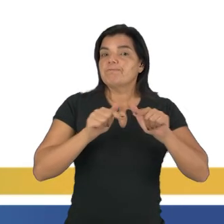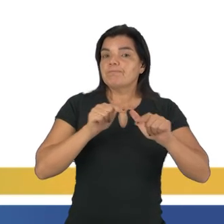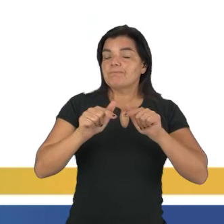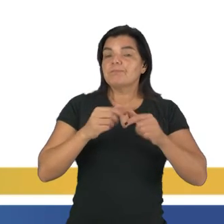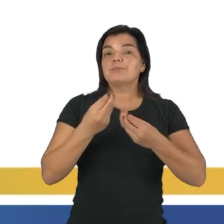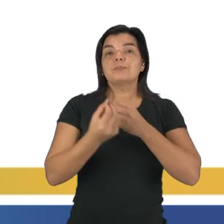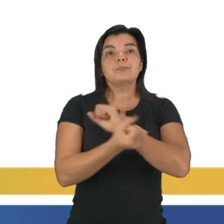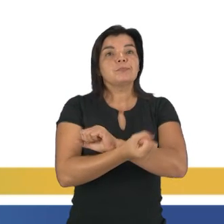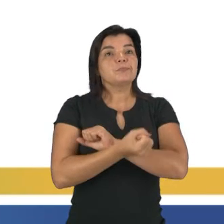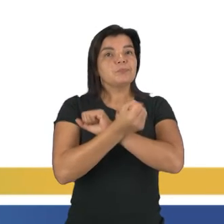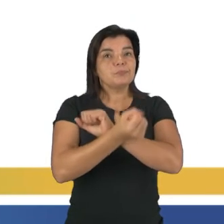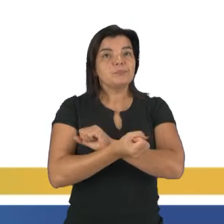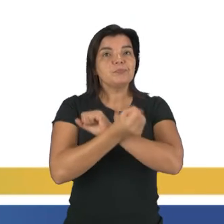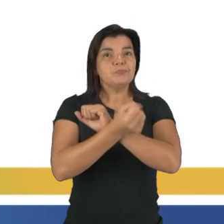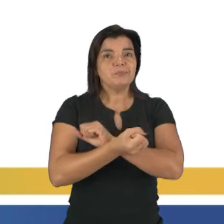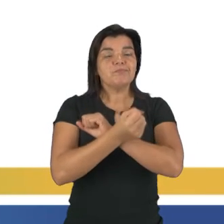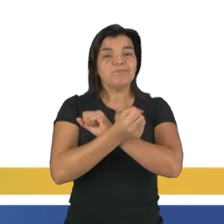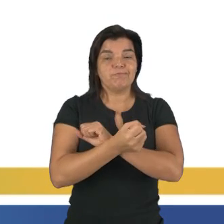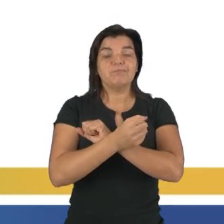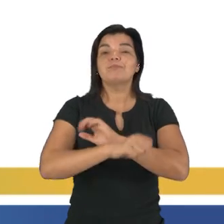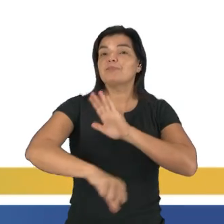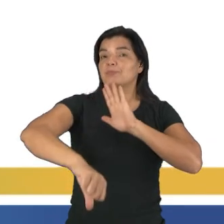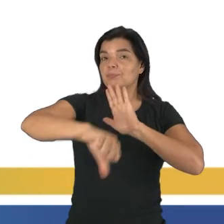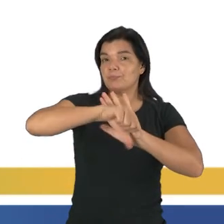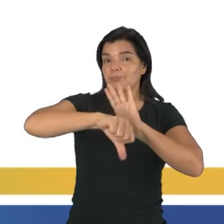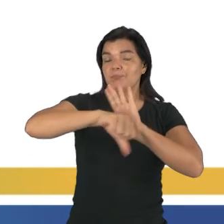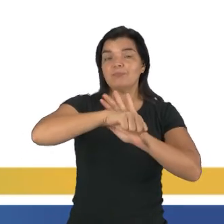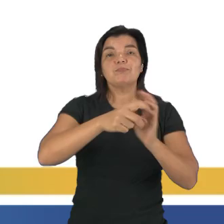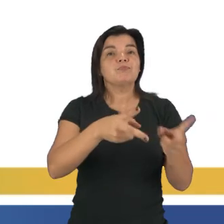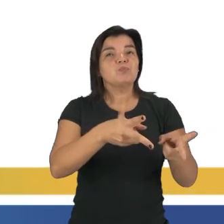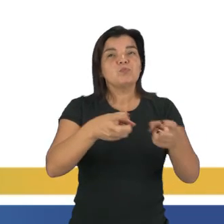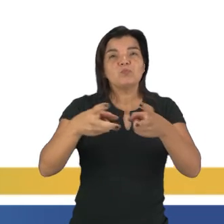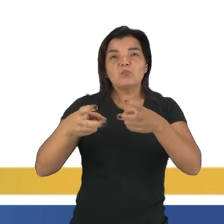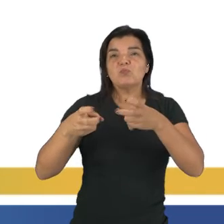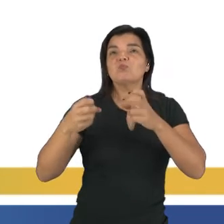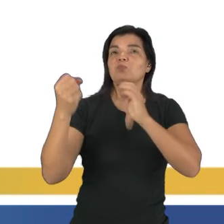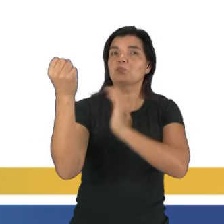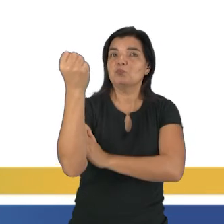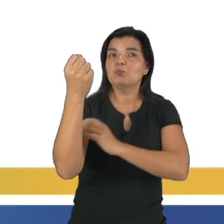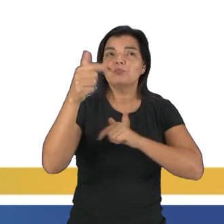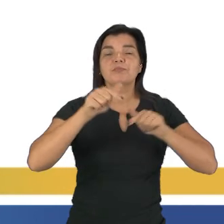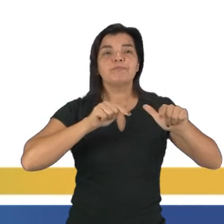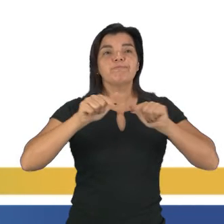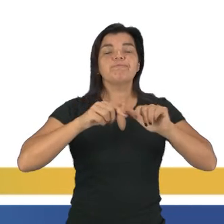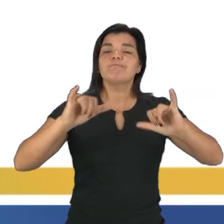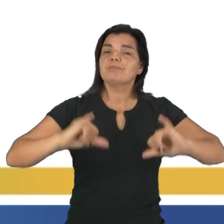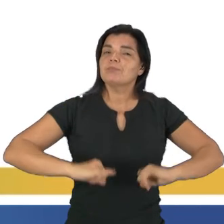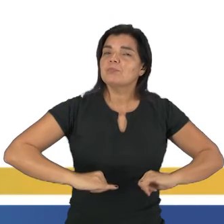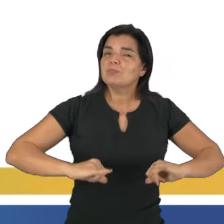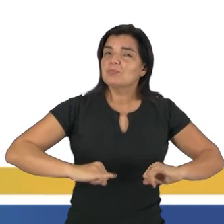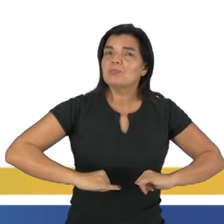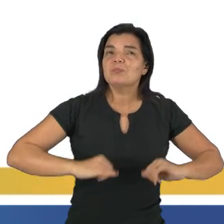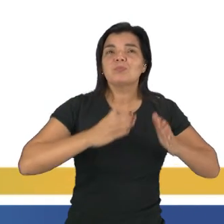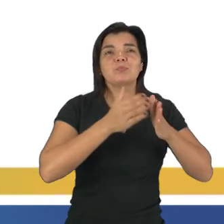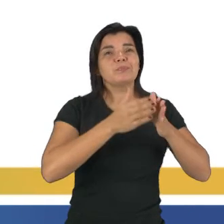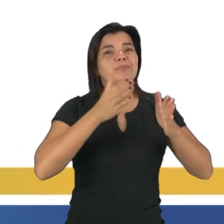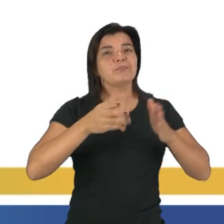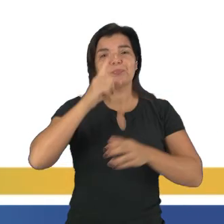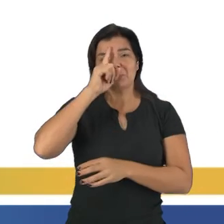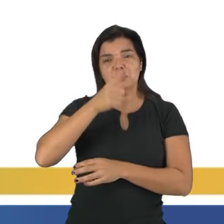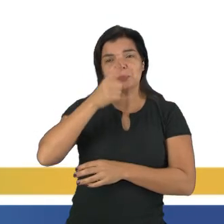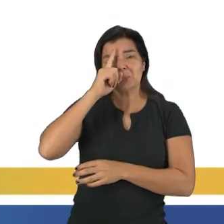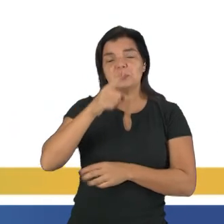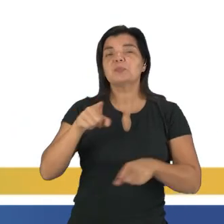trabalhar como escravos, vitimados pela exploração de sua força de trabalho, sofreram com um